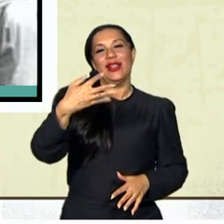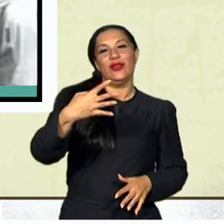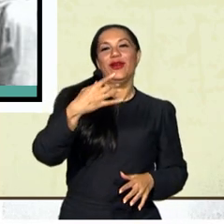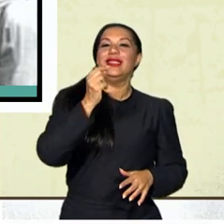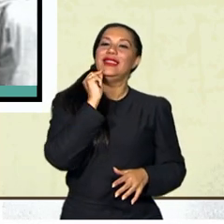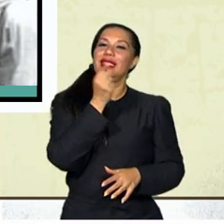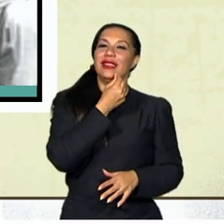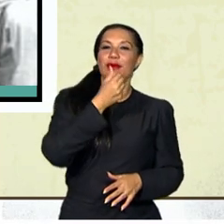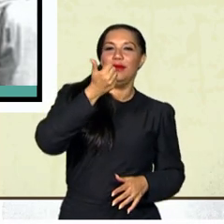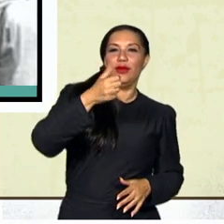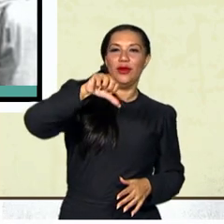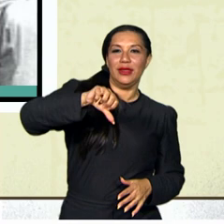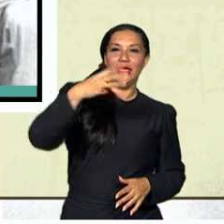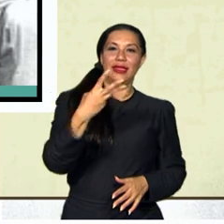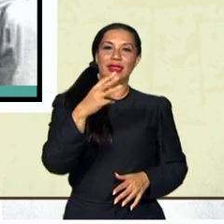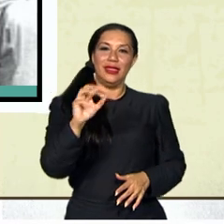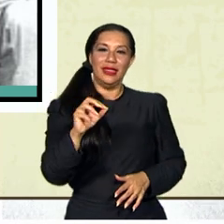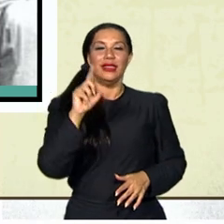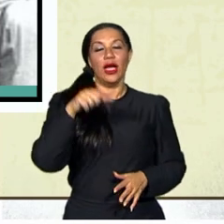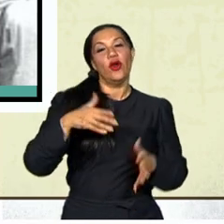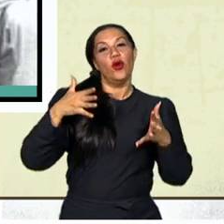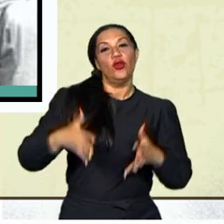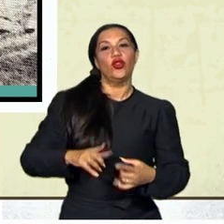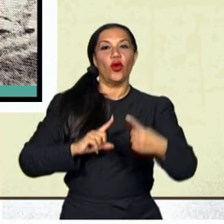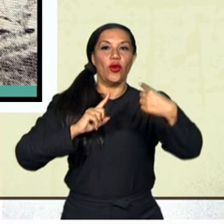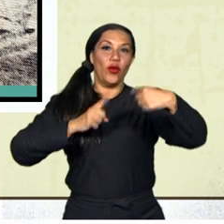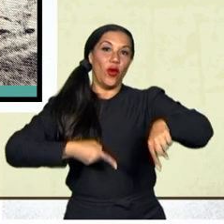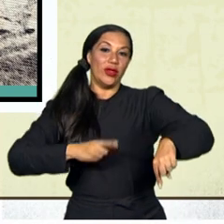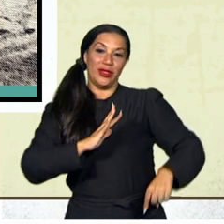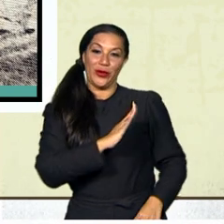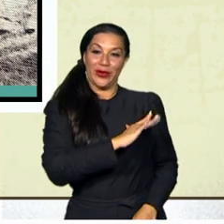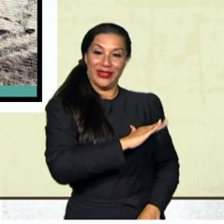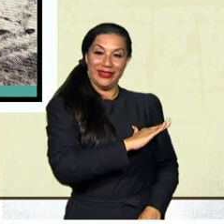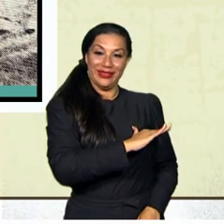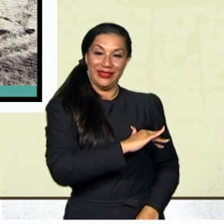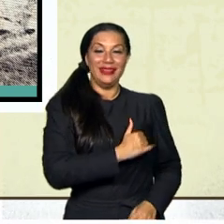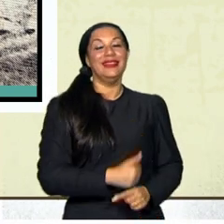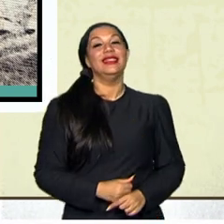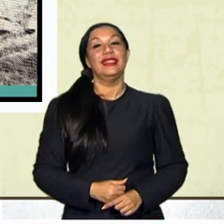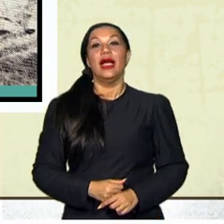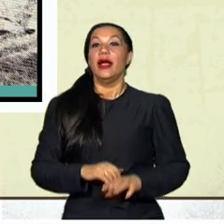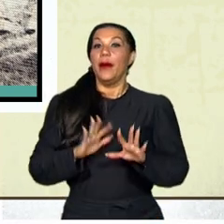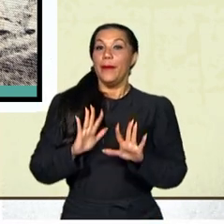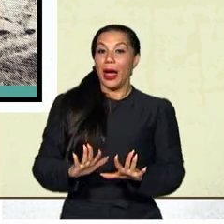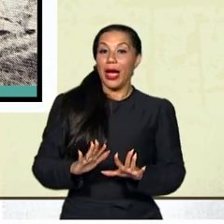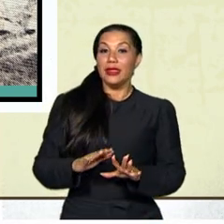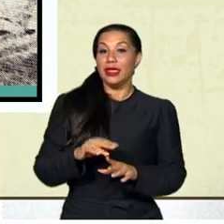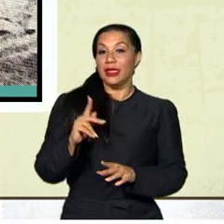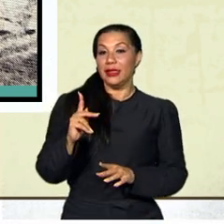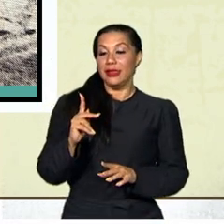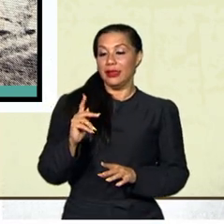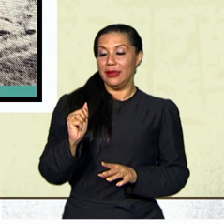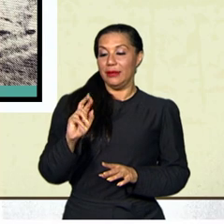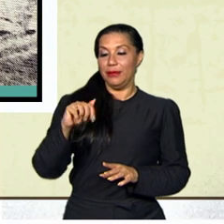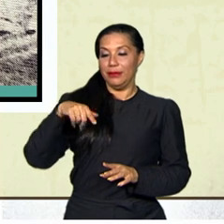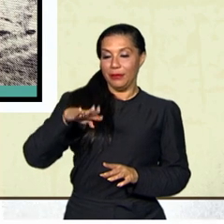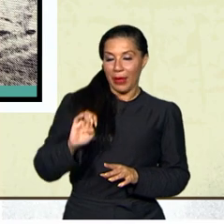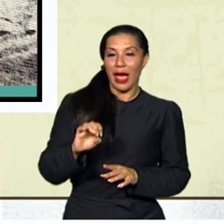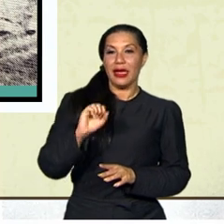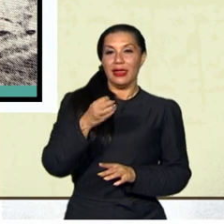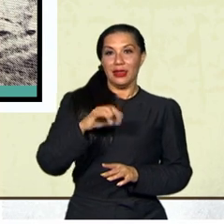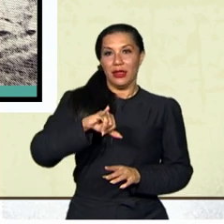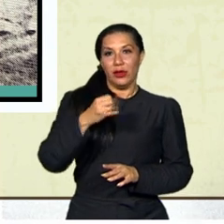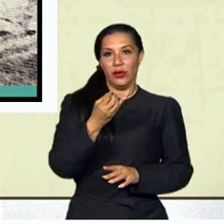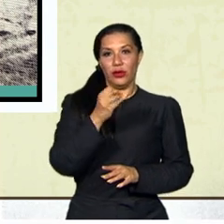de 1930, em um jogo contra o Corinthians. Em pleno Parque São Jorge, o Juventus